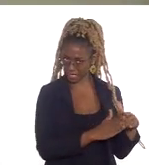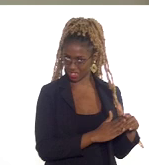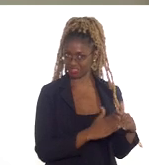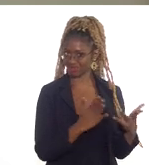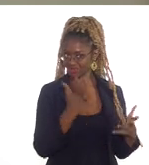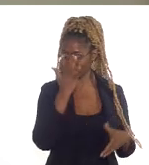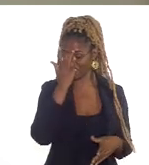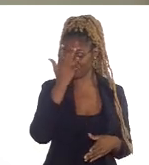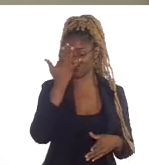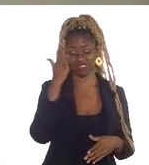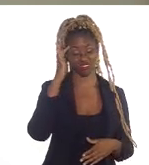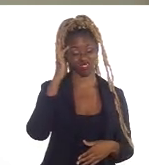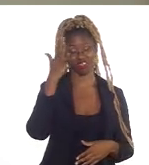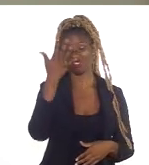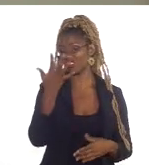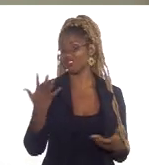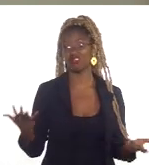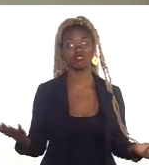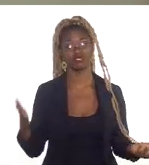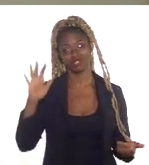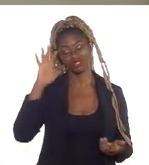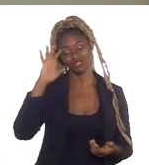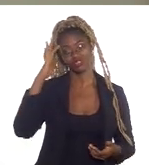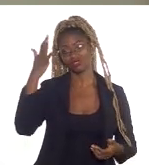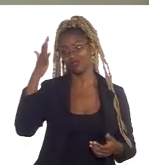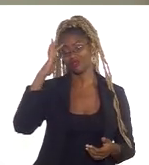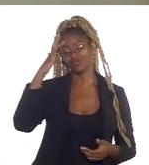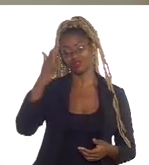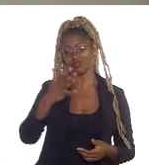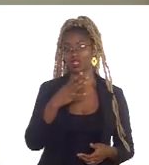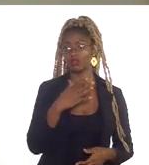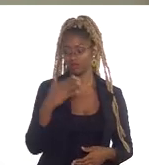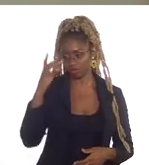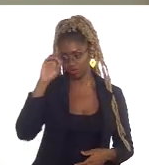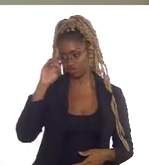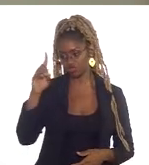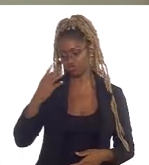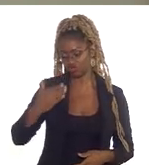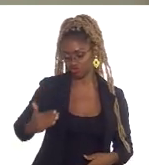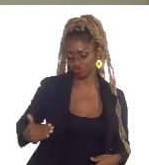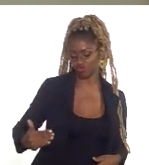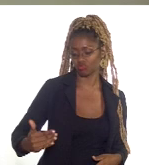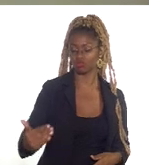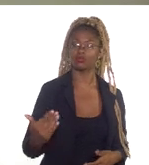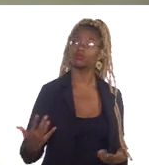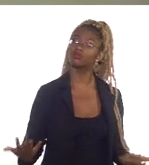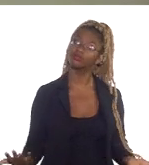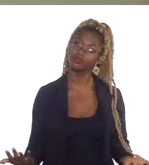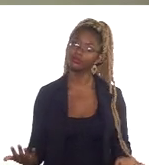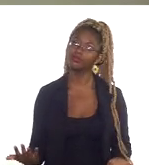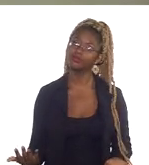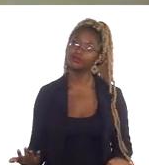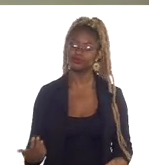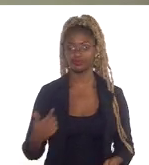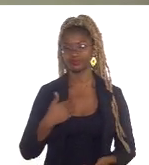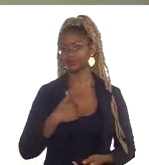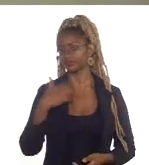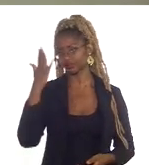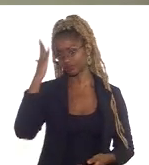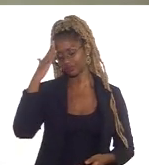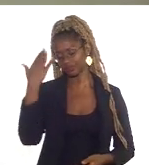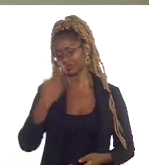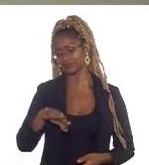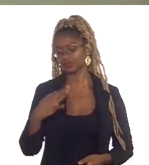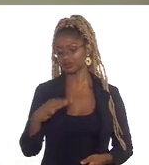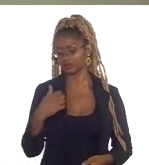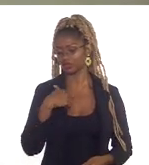facilmente, facilmente, nos próximos dias. Eu, com sinceridade, como presidente da